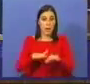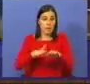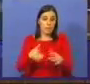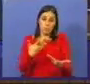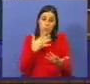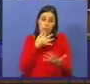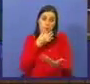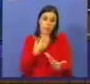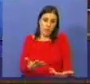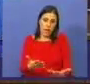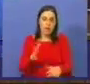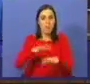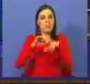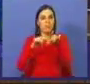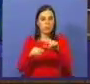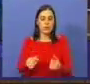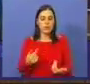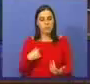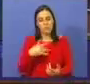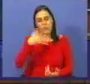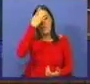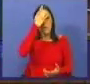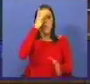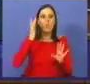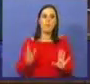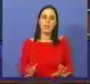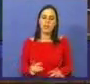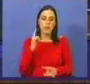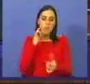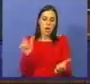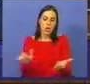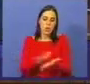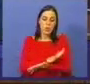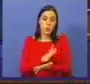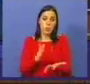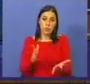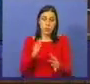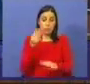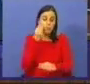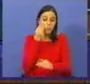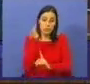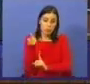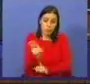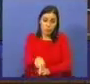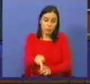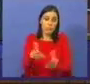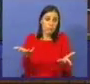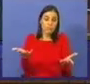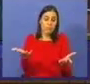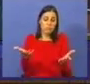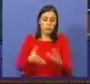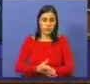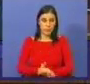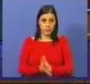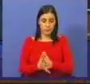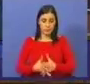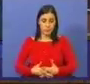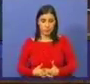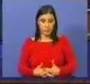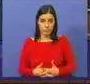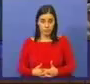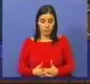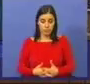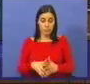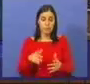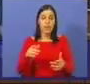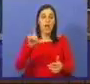mesa. E, por isso mesmo, não deixarei de comentar uma notícia inusitada que